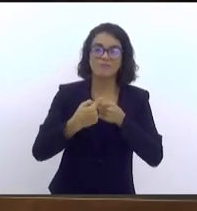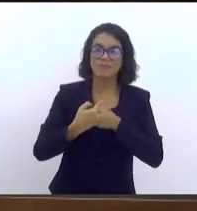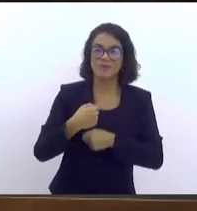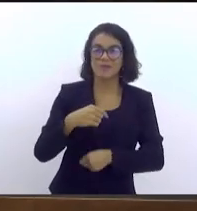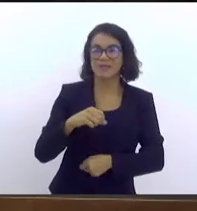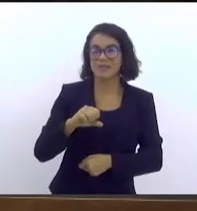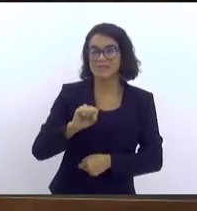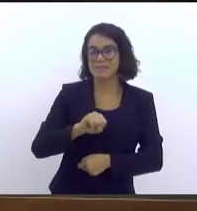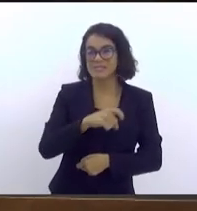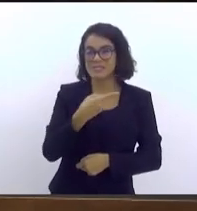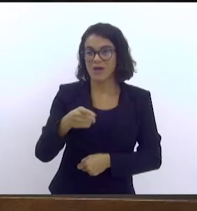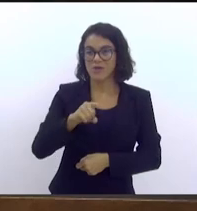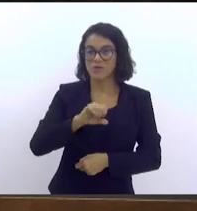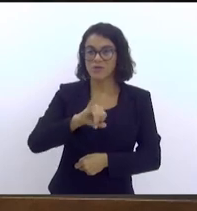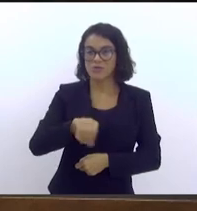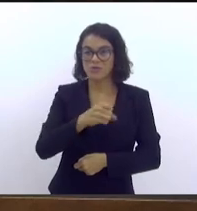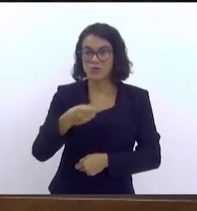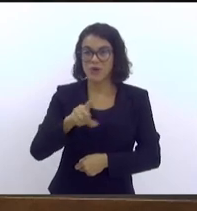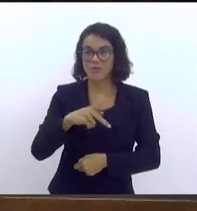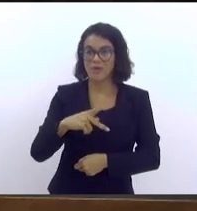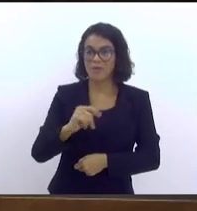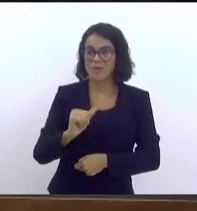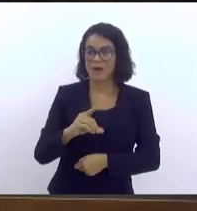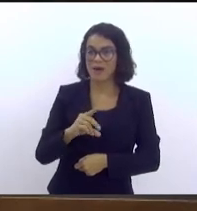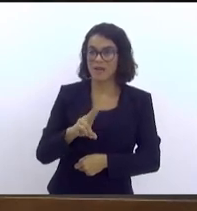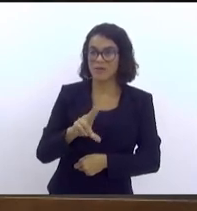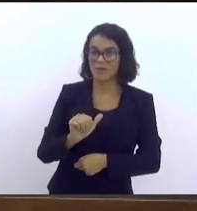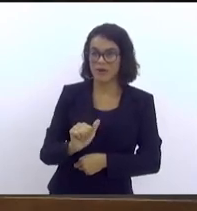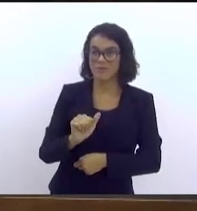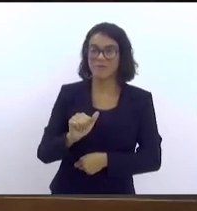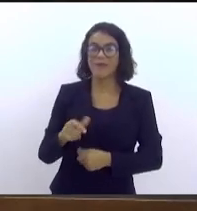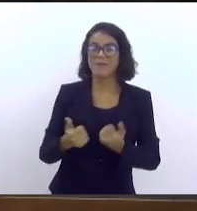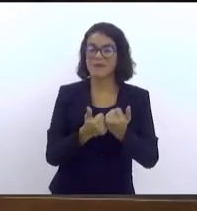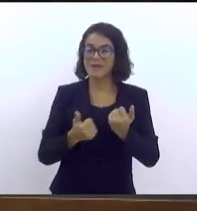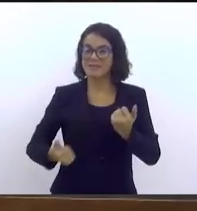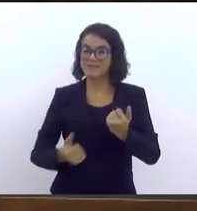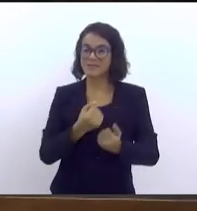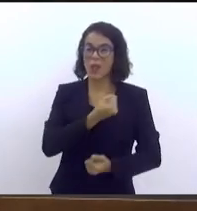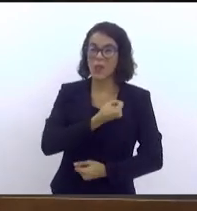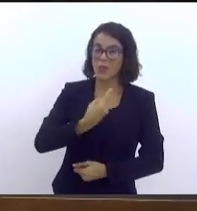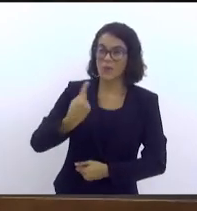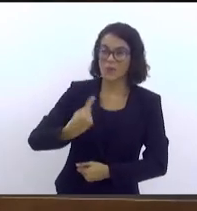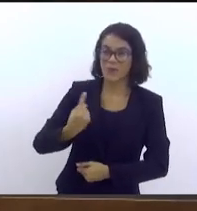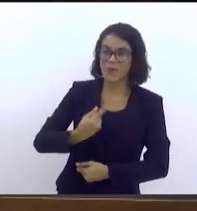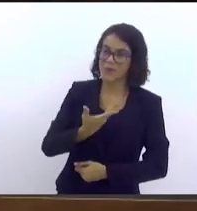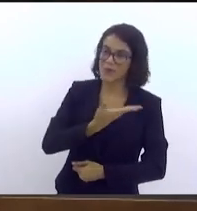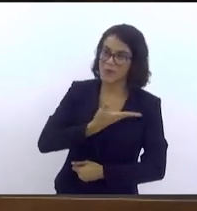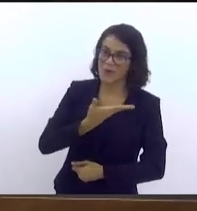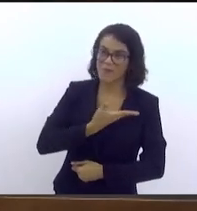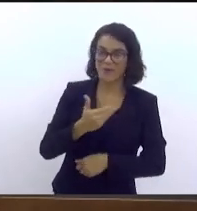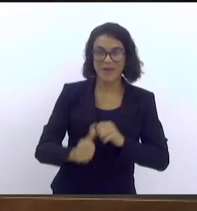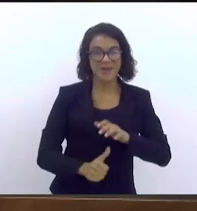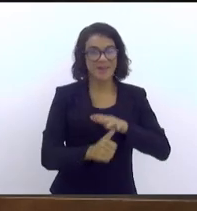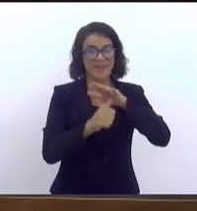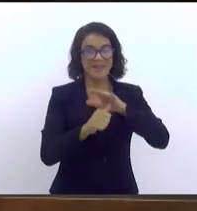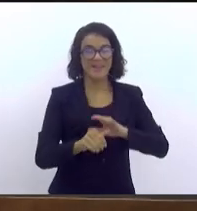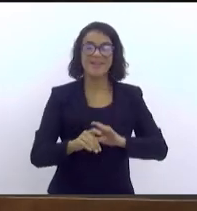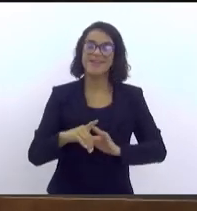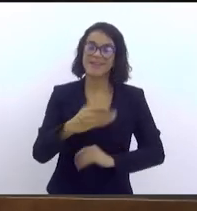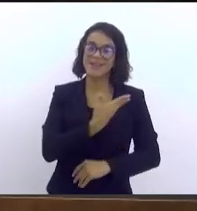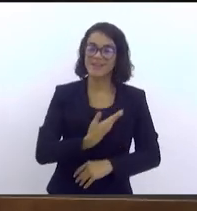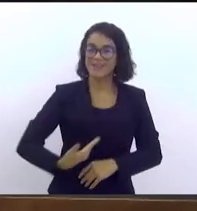presença Dalva né que é assessora número 1 do meu amigo meu líder de governo